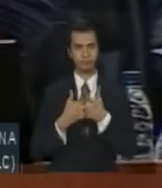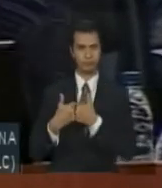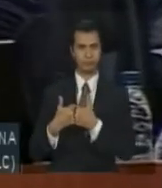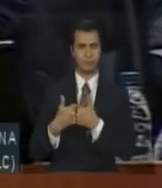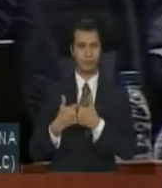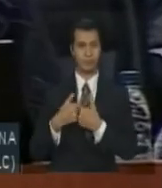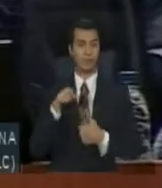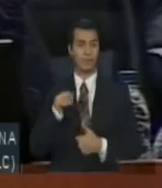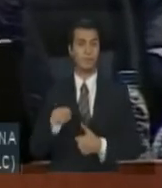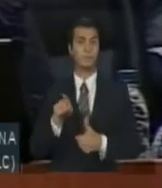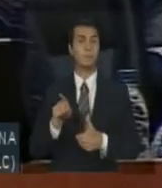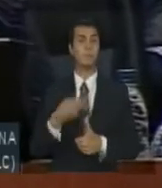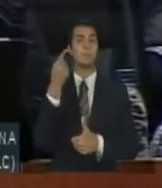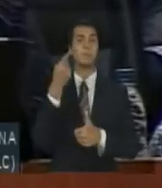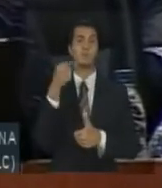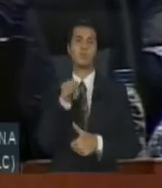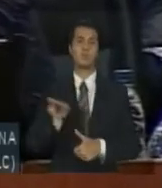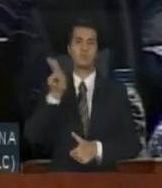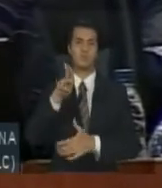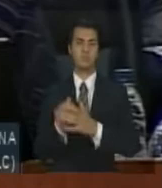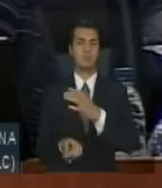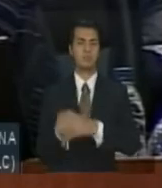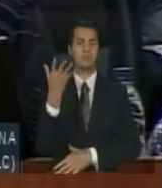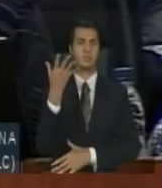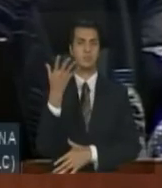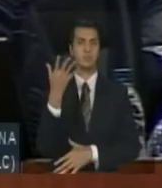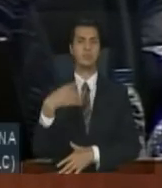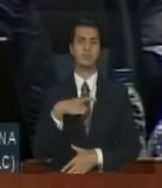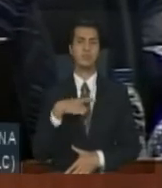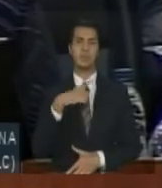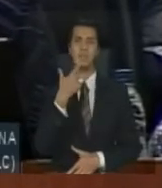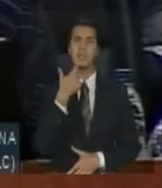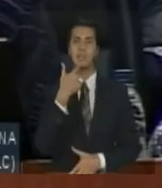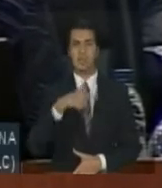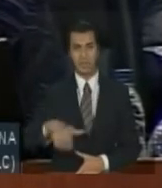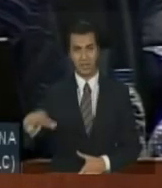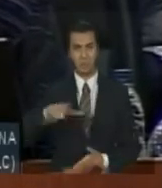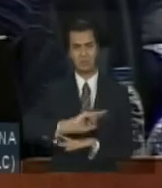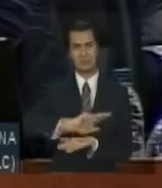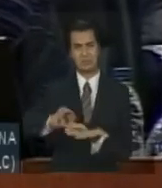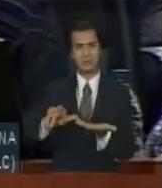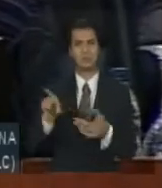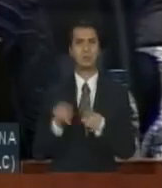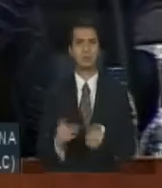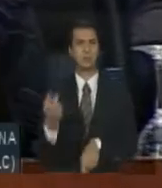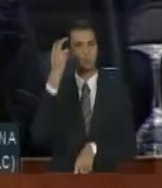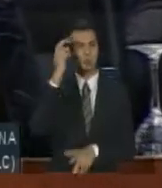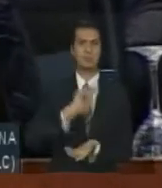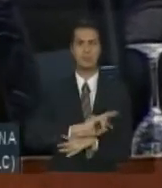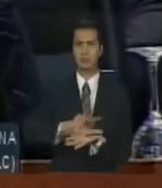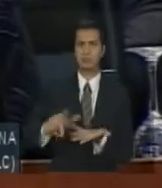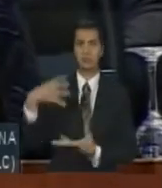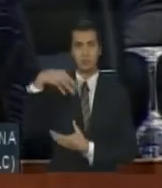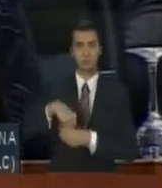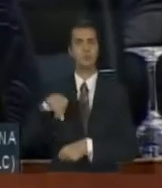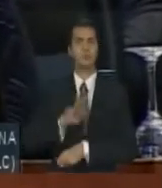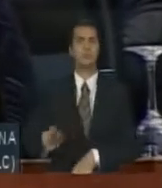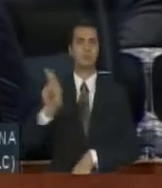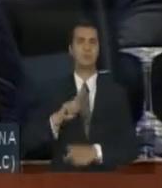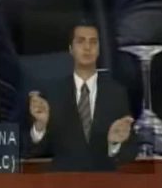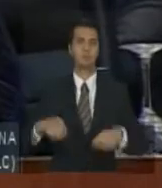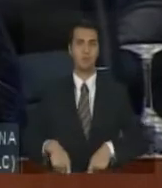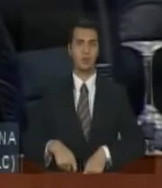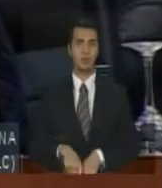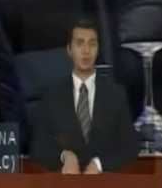da primeira universidade plurilingue e multicultural dedicada à região. Ela